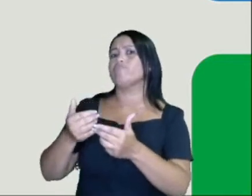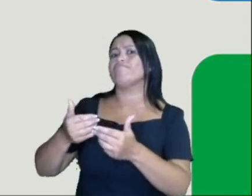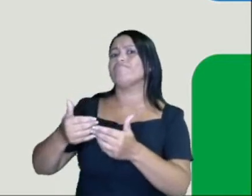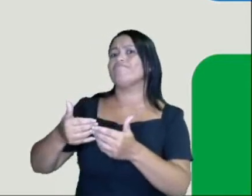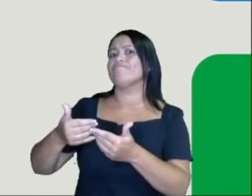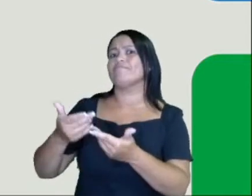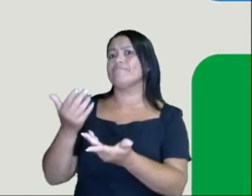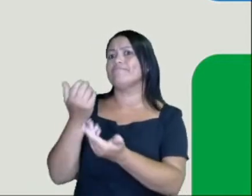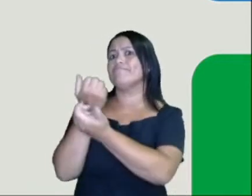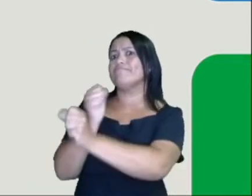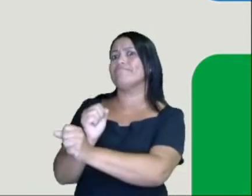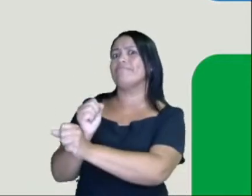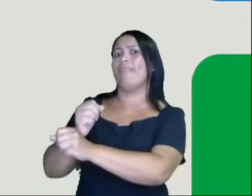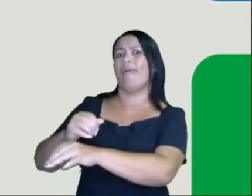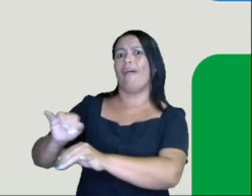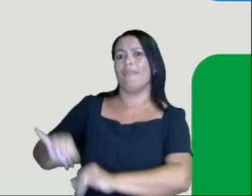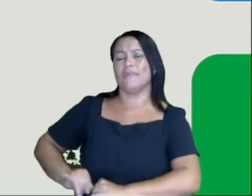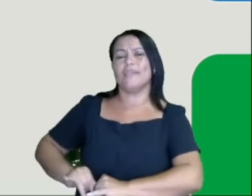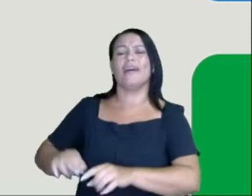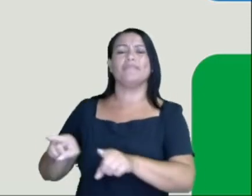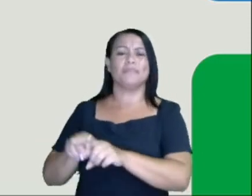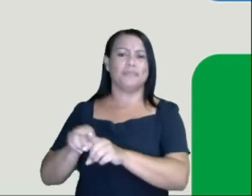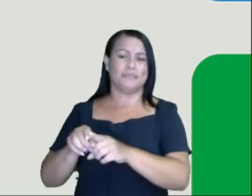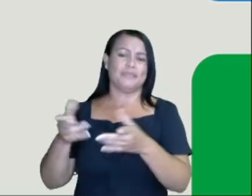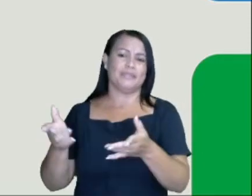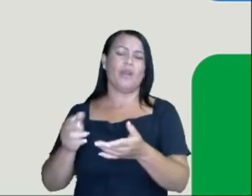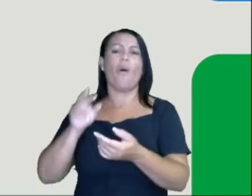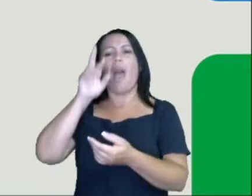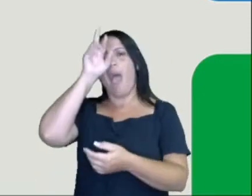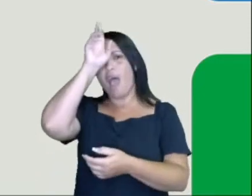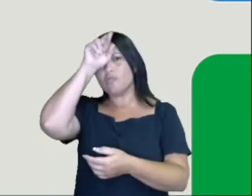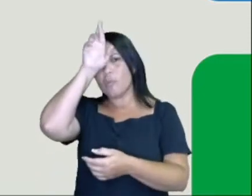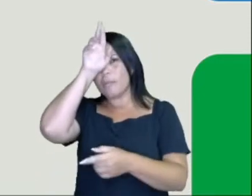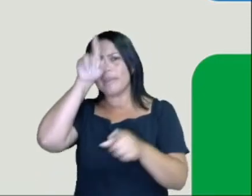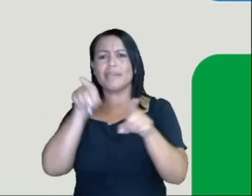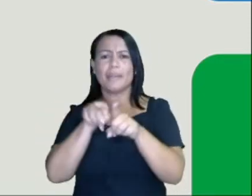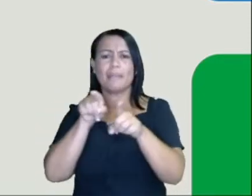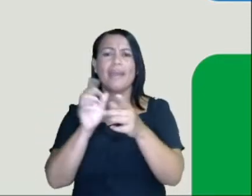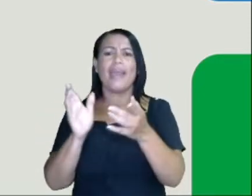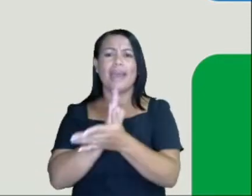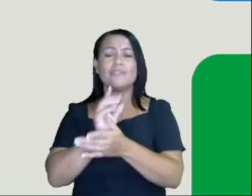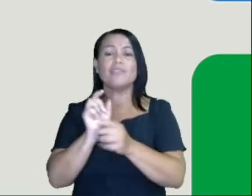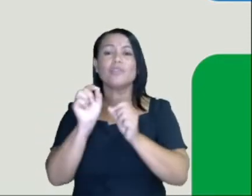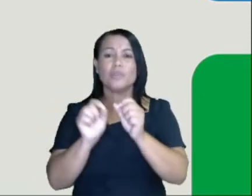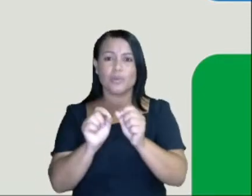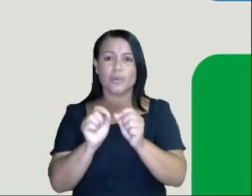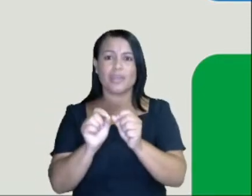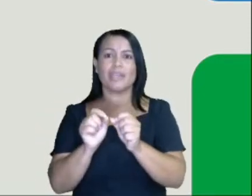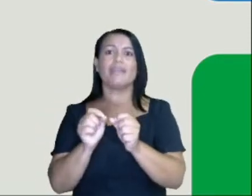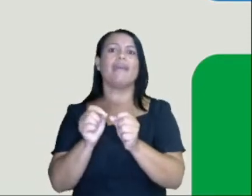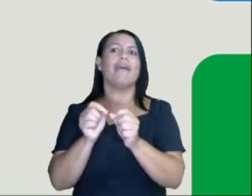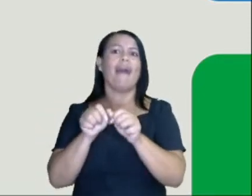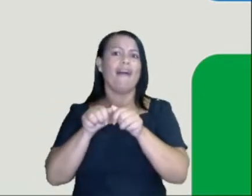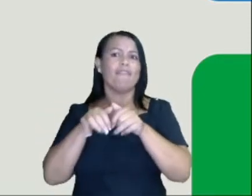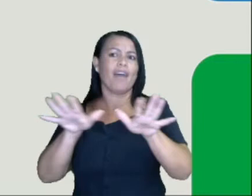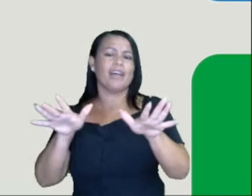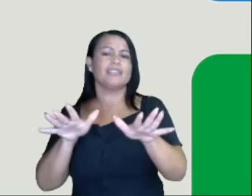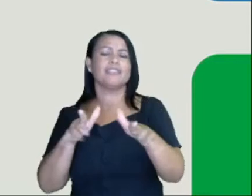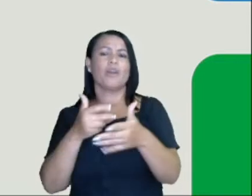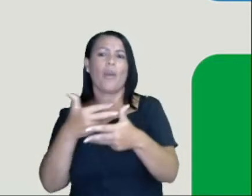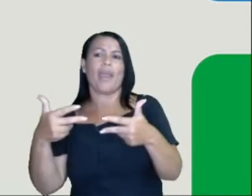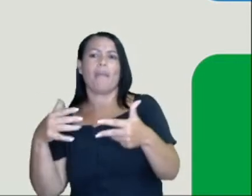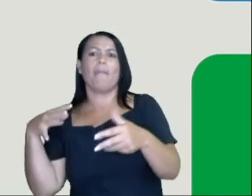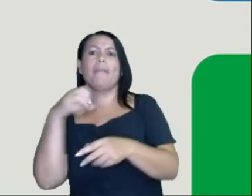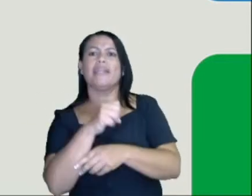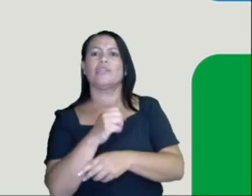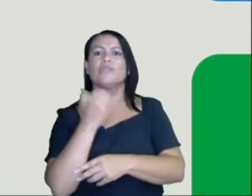Por outro lado, as formigas também afastam predadores para os pulgões. Se uma joaninha chega próximo para se alimentar de